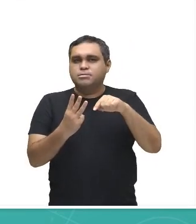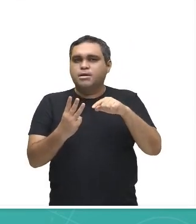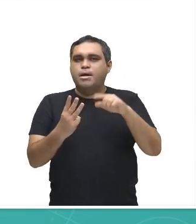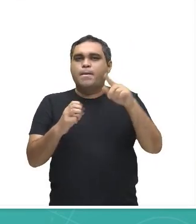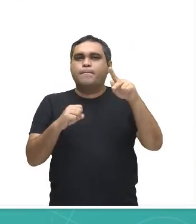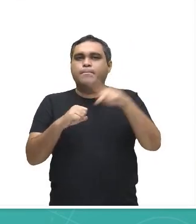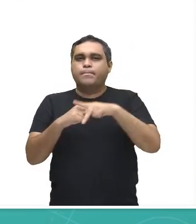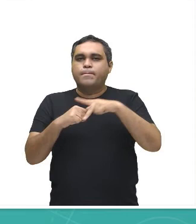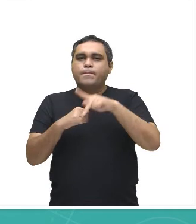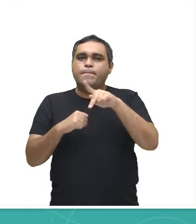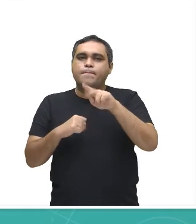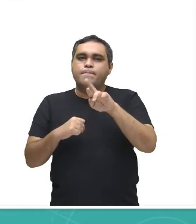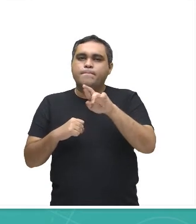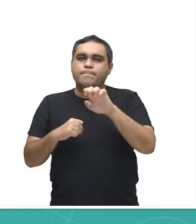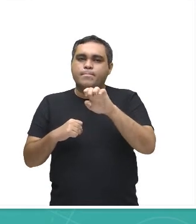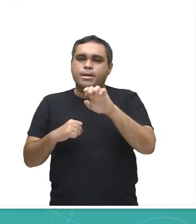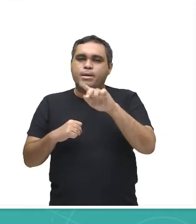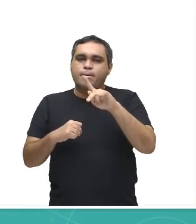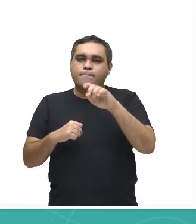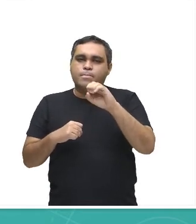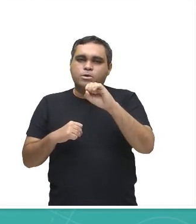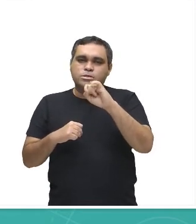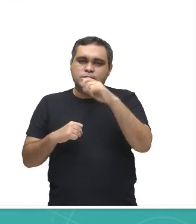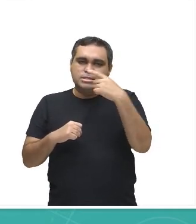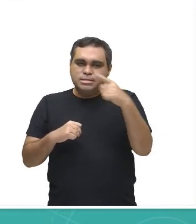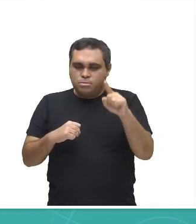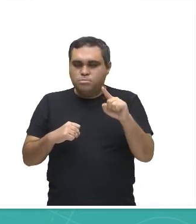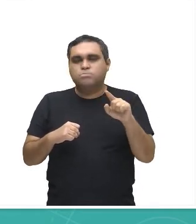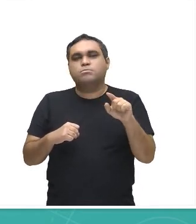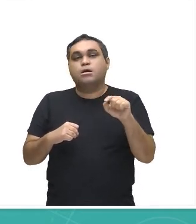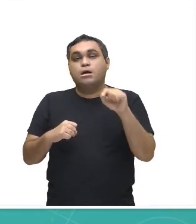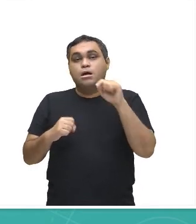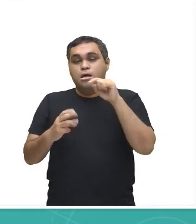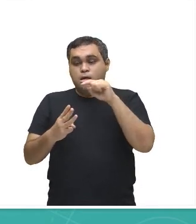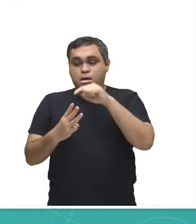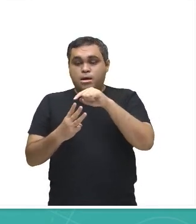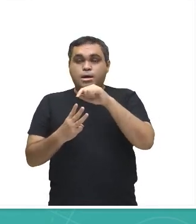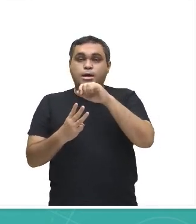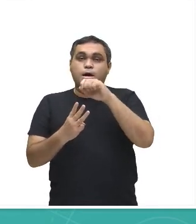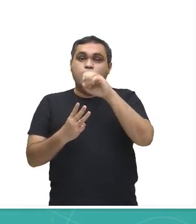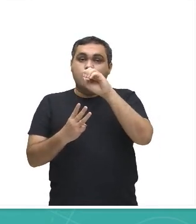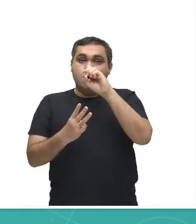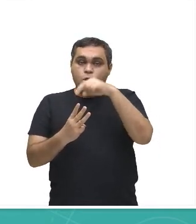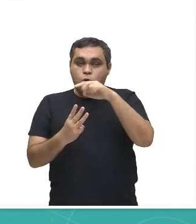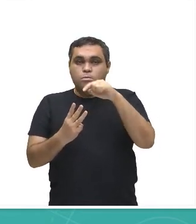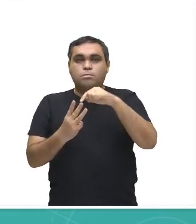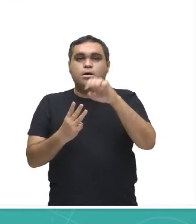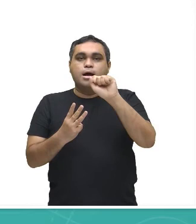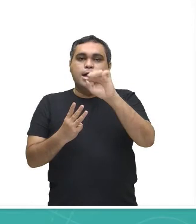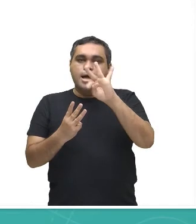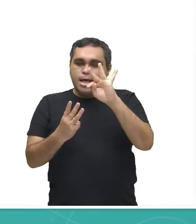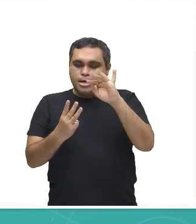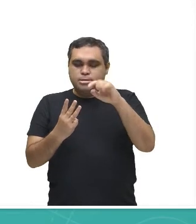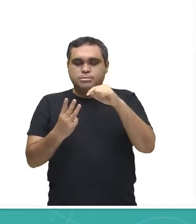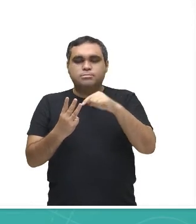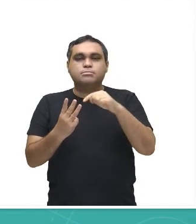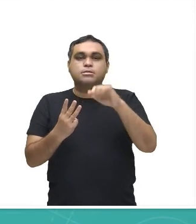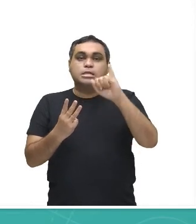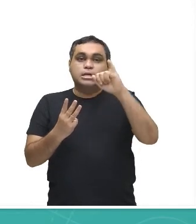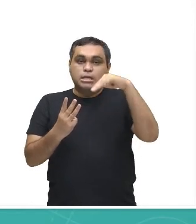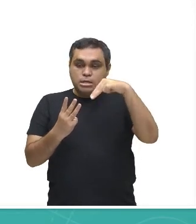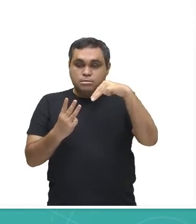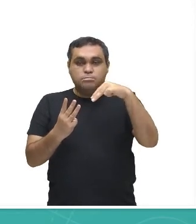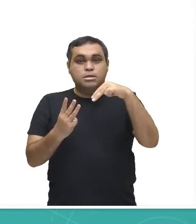in, at, on. Elas não são difíceis. Se você prestar atenção no uso, saber